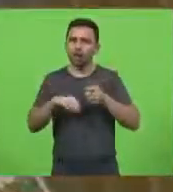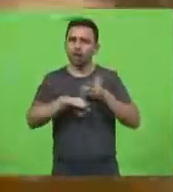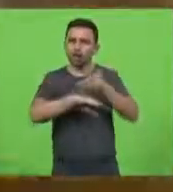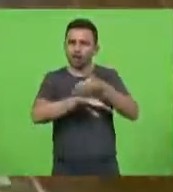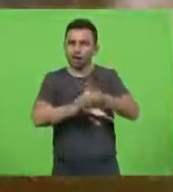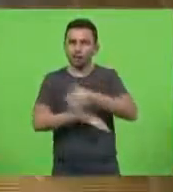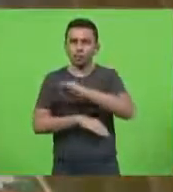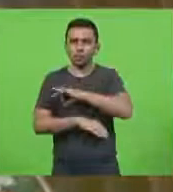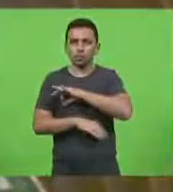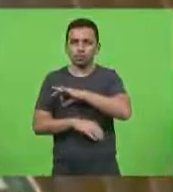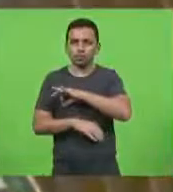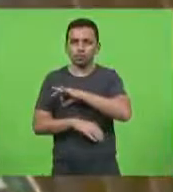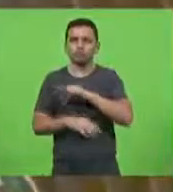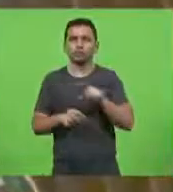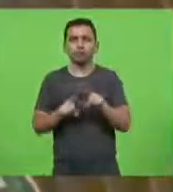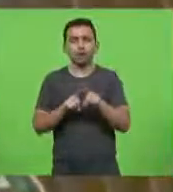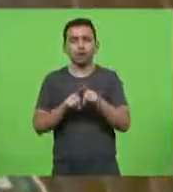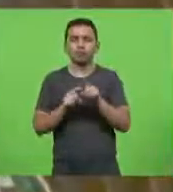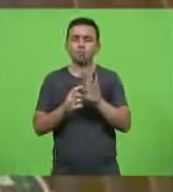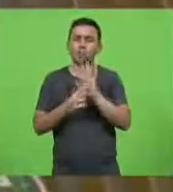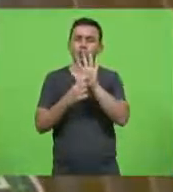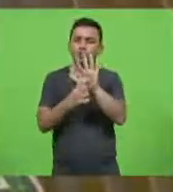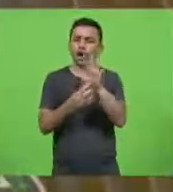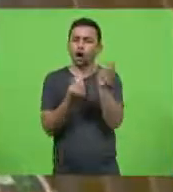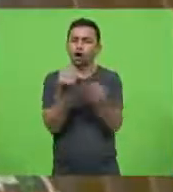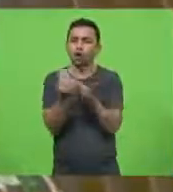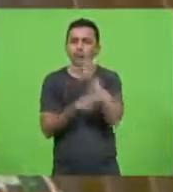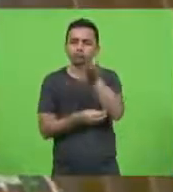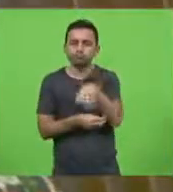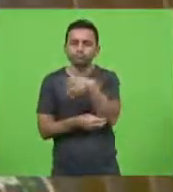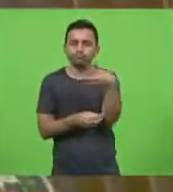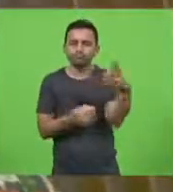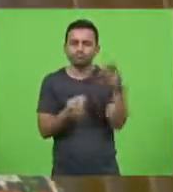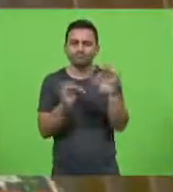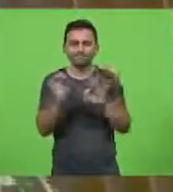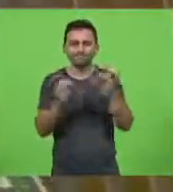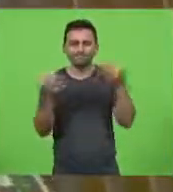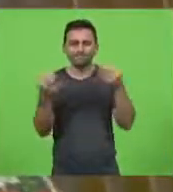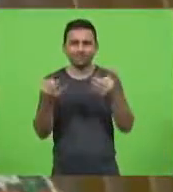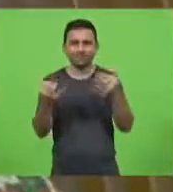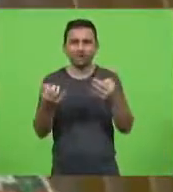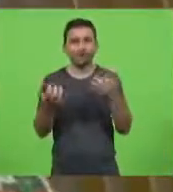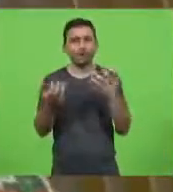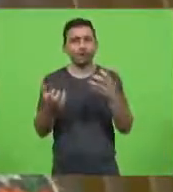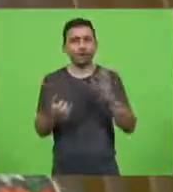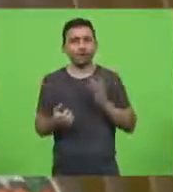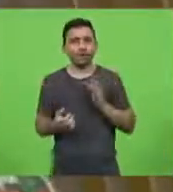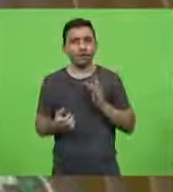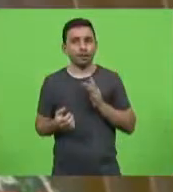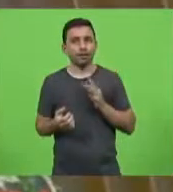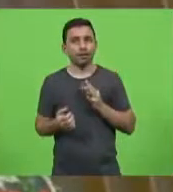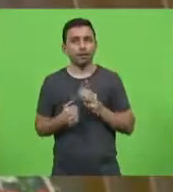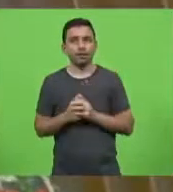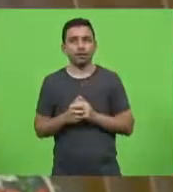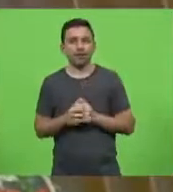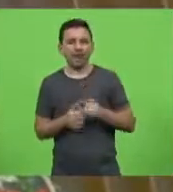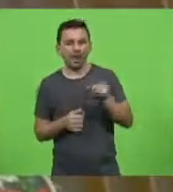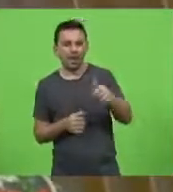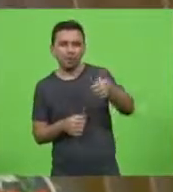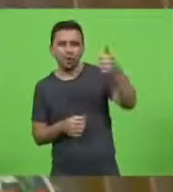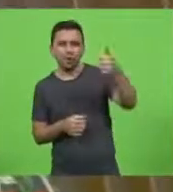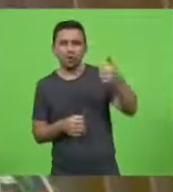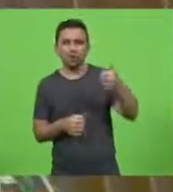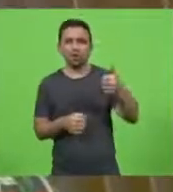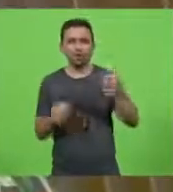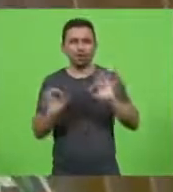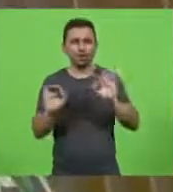para que a gente possa mostrar essa ferramenta. E o senhor vai ver que a gente tenta fazer de uma maneira técnica, uma maneira a não privilegiar ninguém, e apreciar